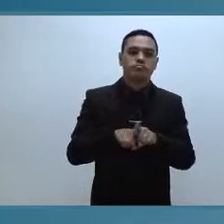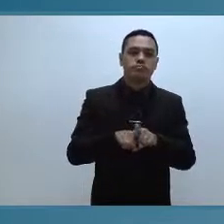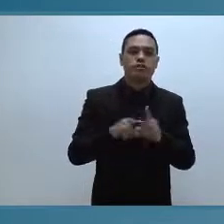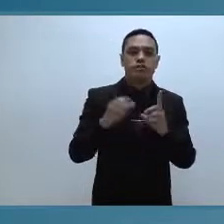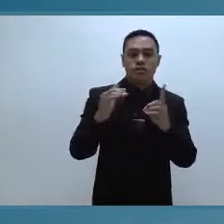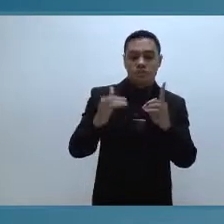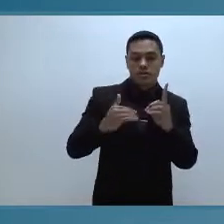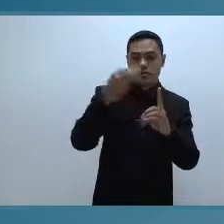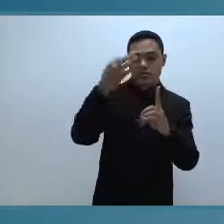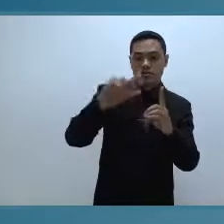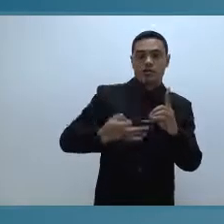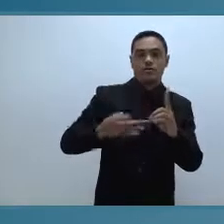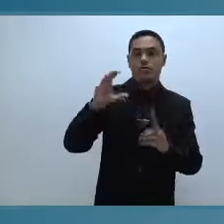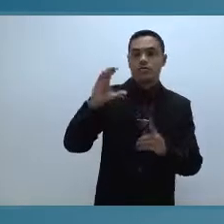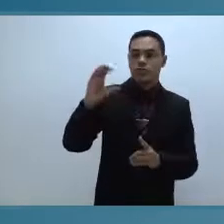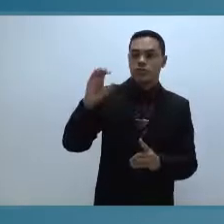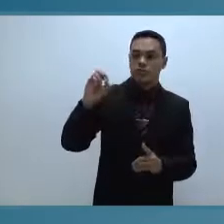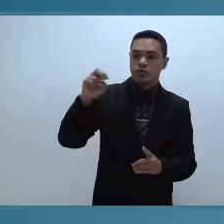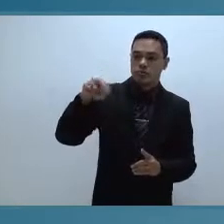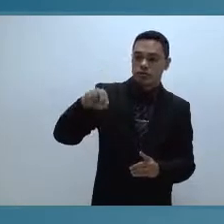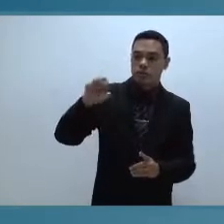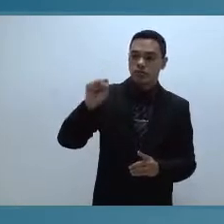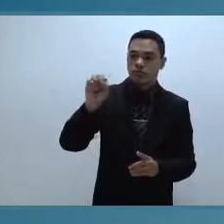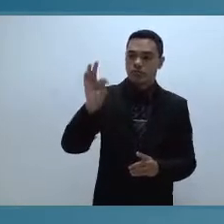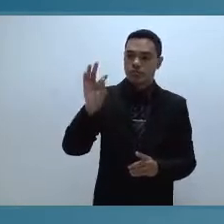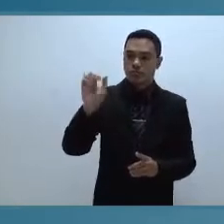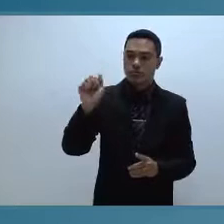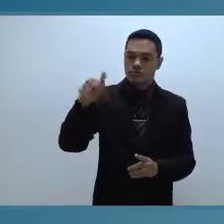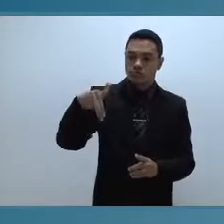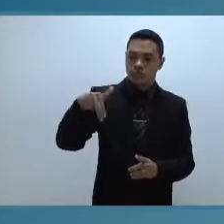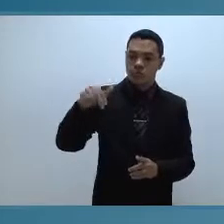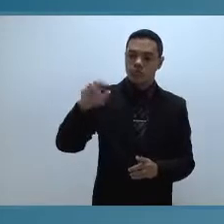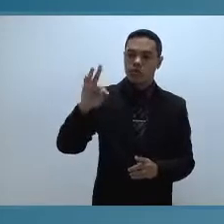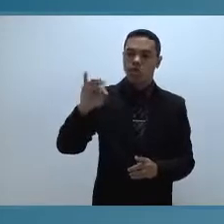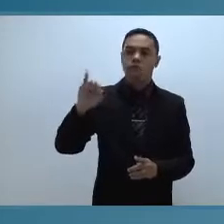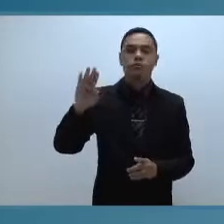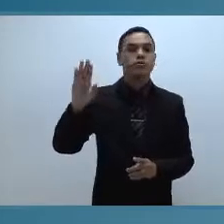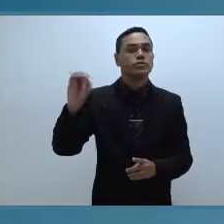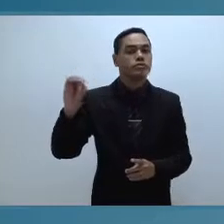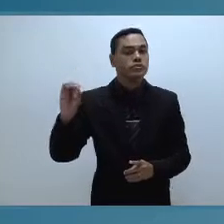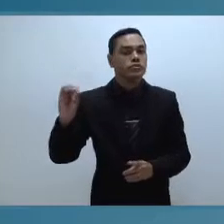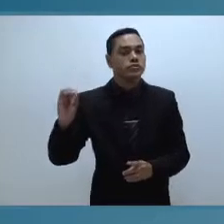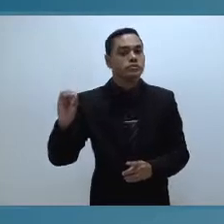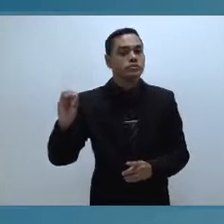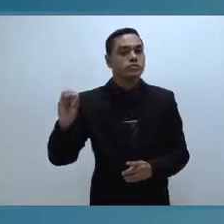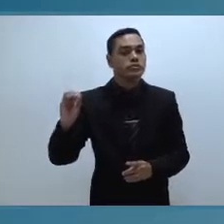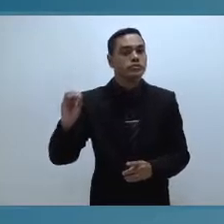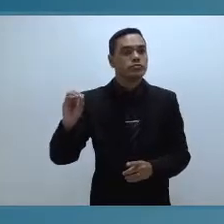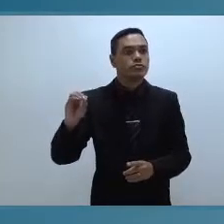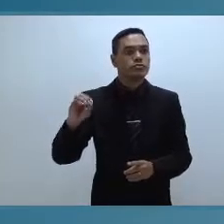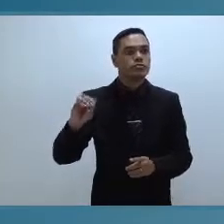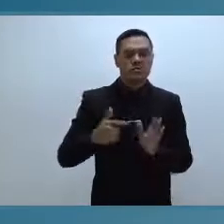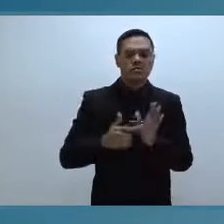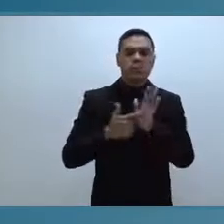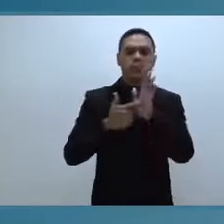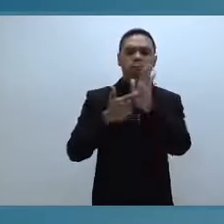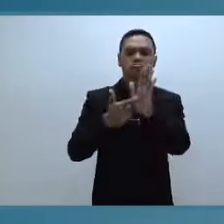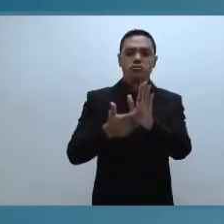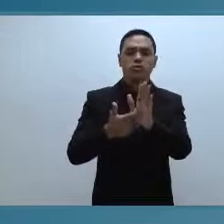Constantino. Porque se a corregedora aquecer tudo que disse, o desembargador Constantino trouxe um voto